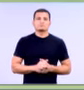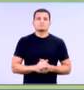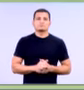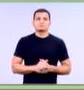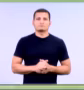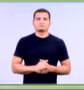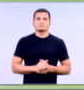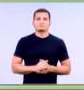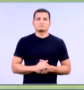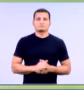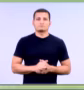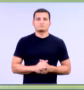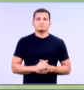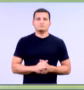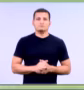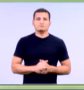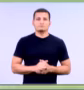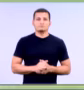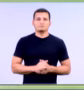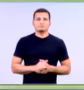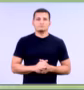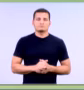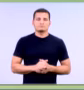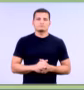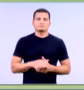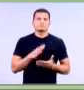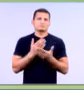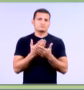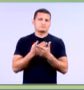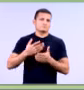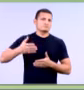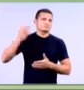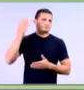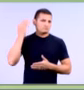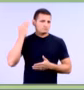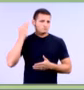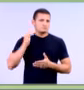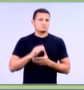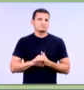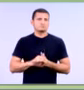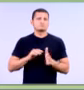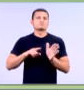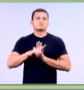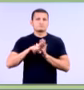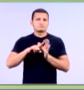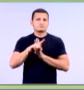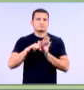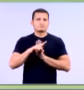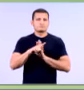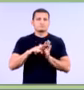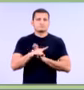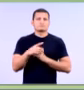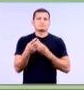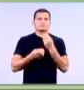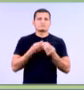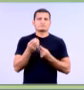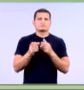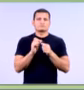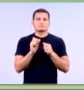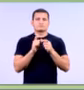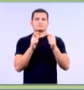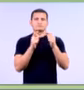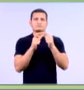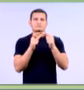ficou nas nossas aulas passadas, muita gente perguntando como é que a gente faz a